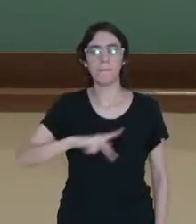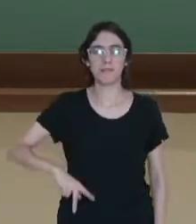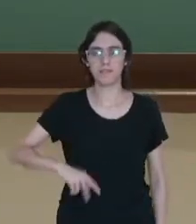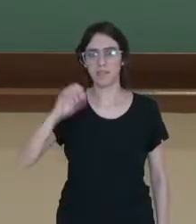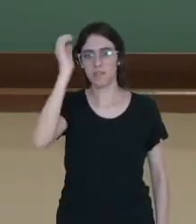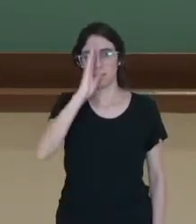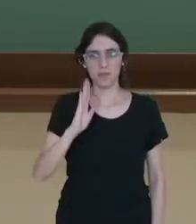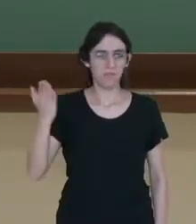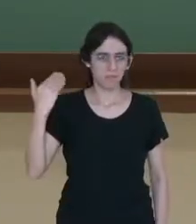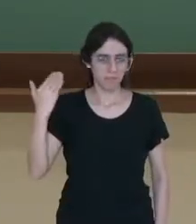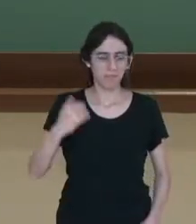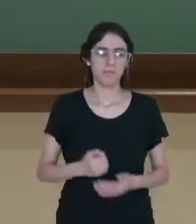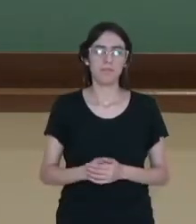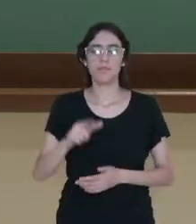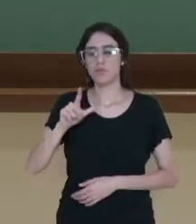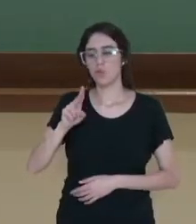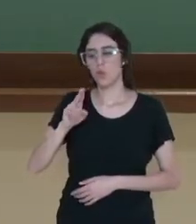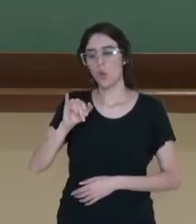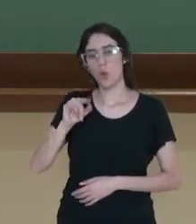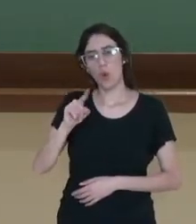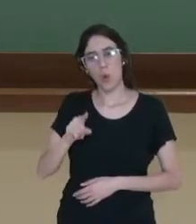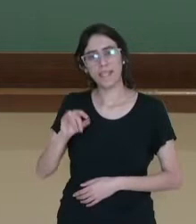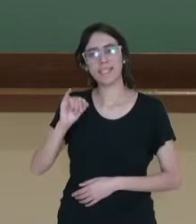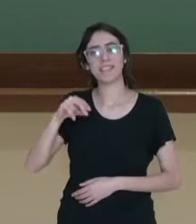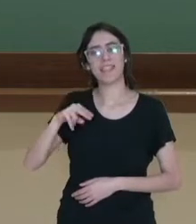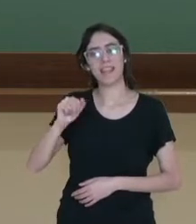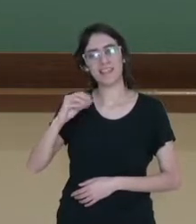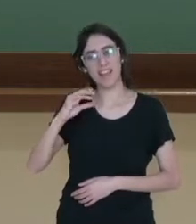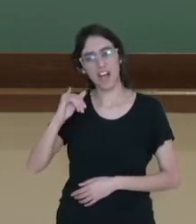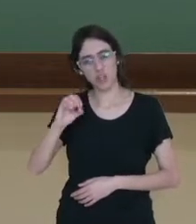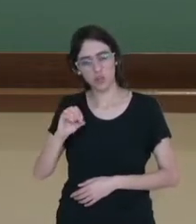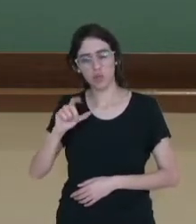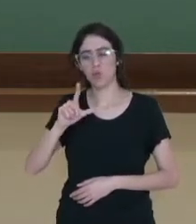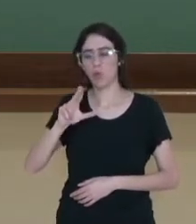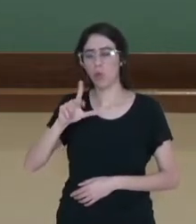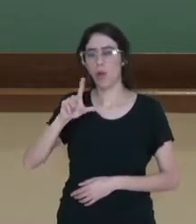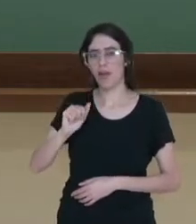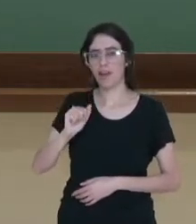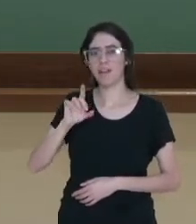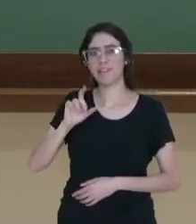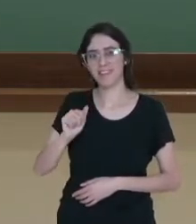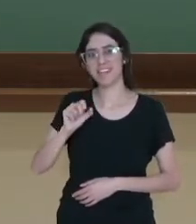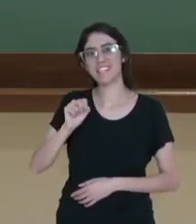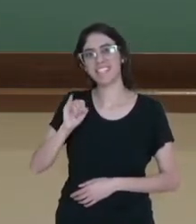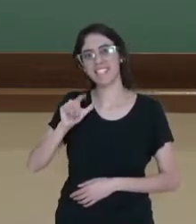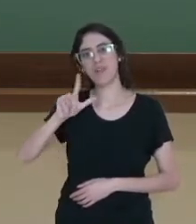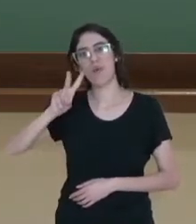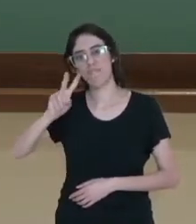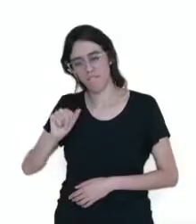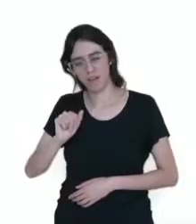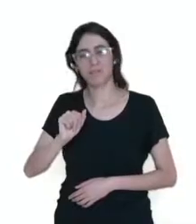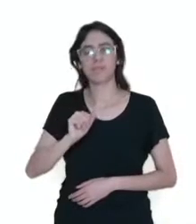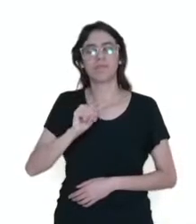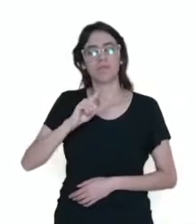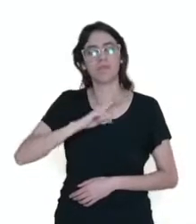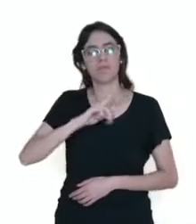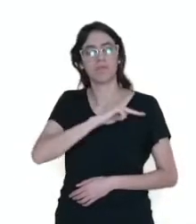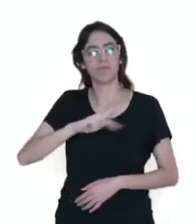Brasil. Luiz Inácio Lula da Silva foi reeleito presidente do Brasil em 2006, tendo aí um segundo governo